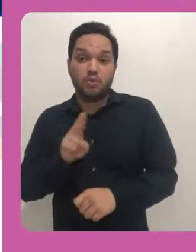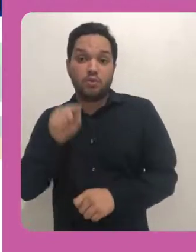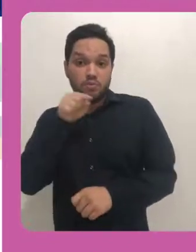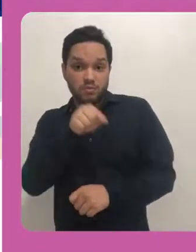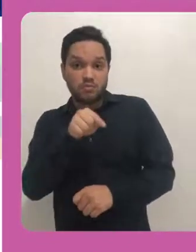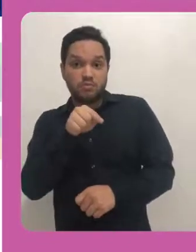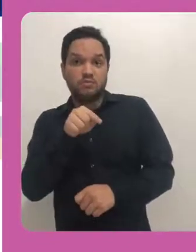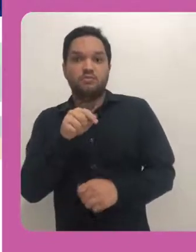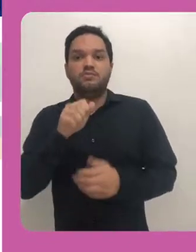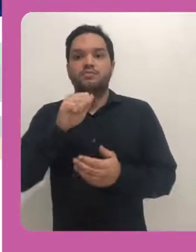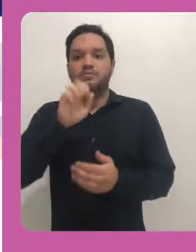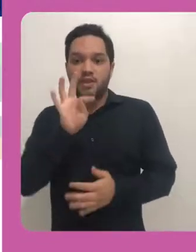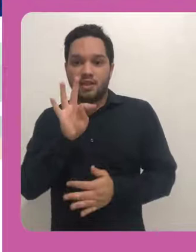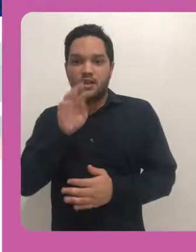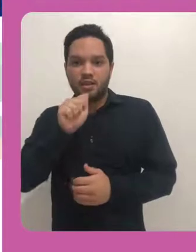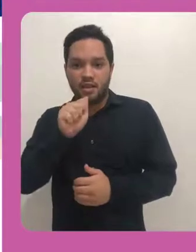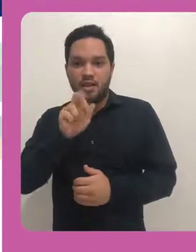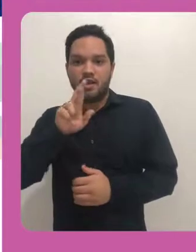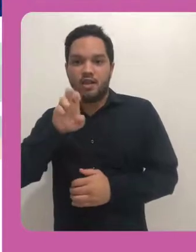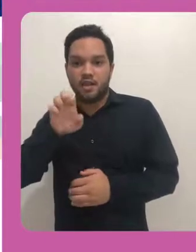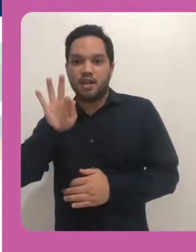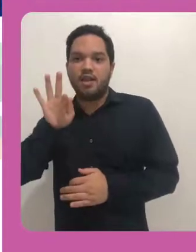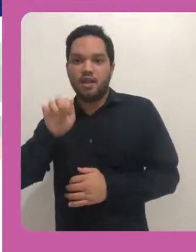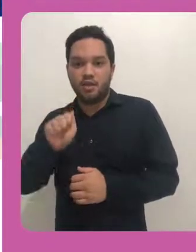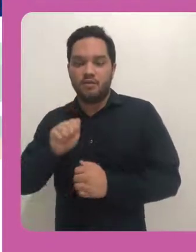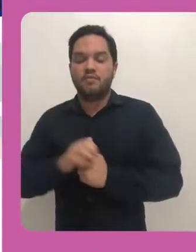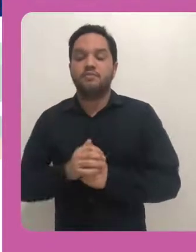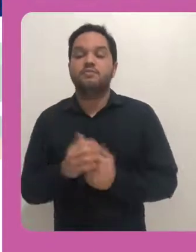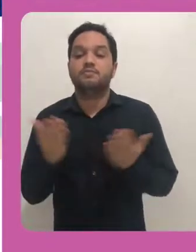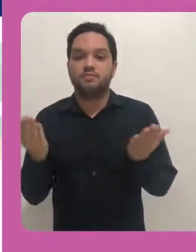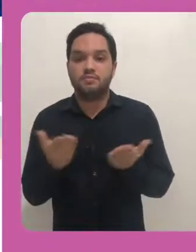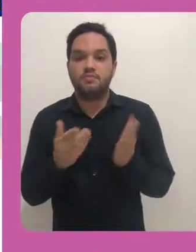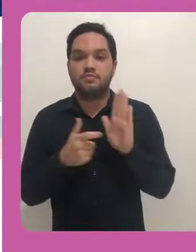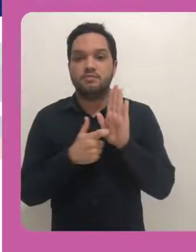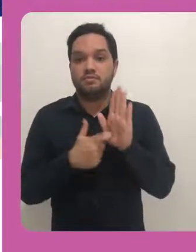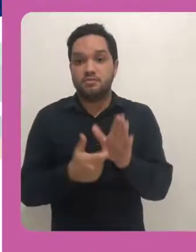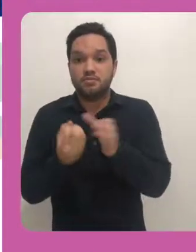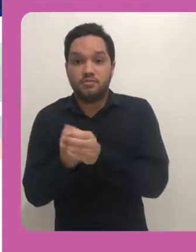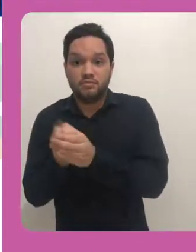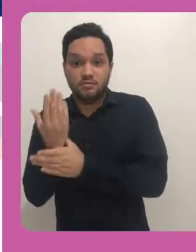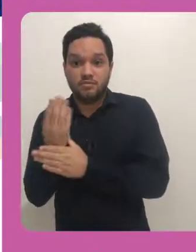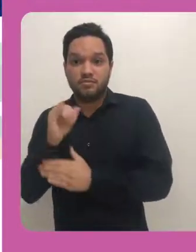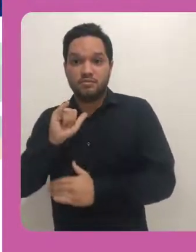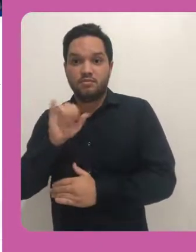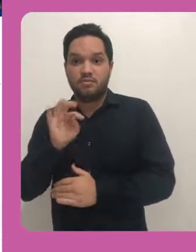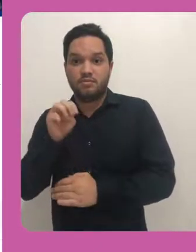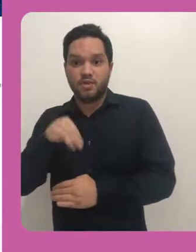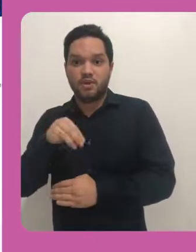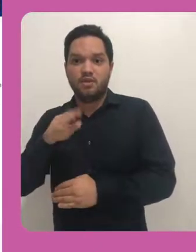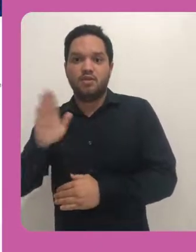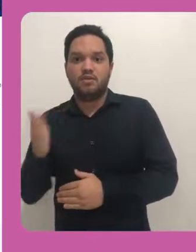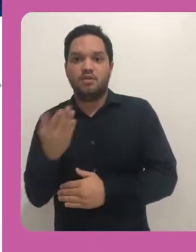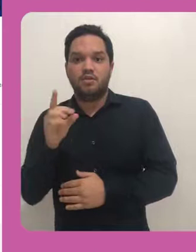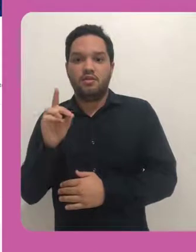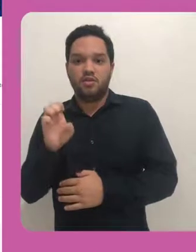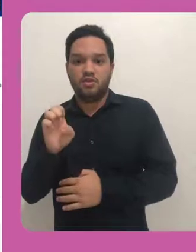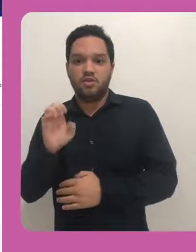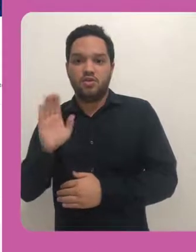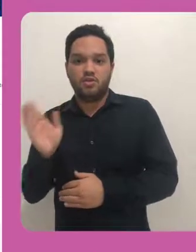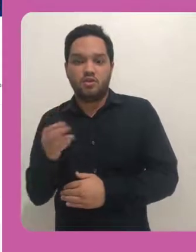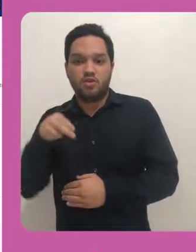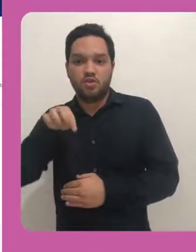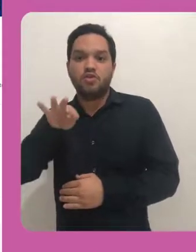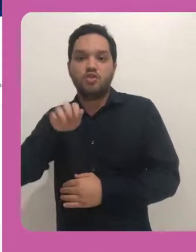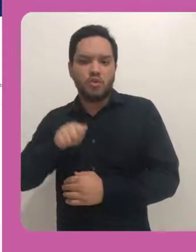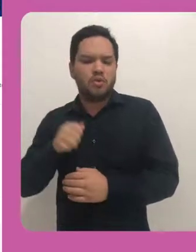essa atividade aqui, ó, tarefa. Tá? Então, eu vou mostrar a criação de um item de nota, é super simples.